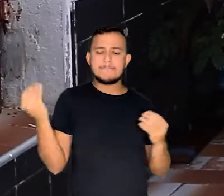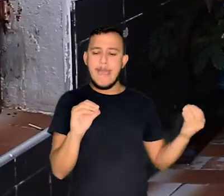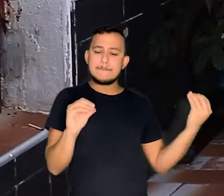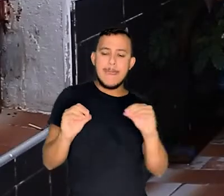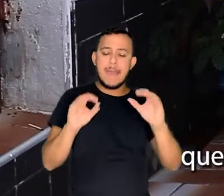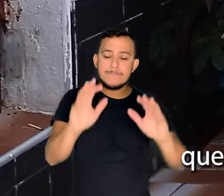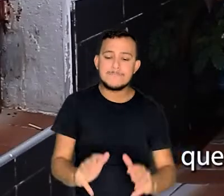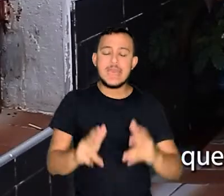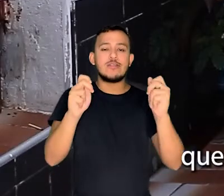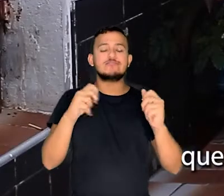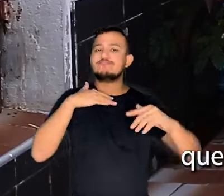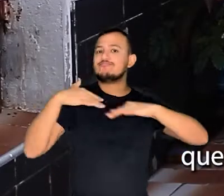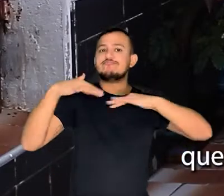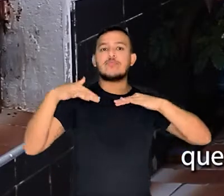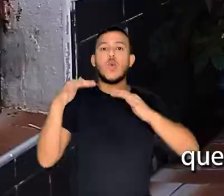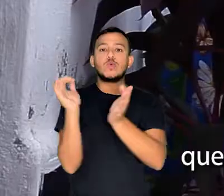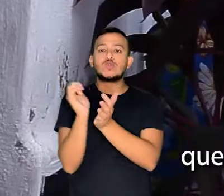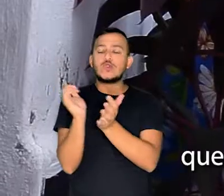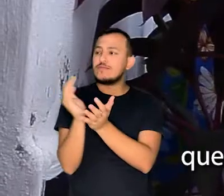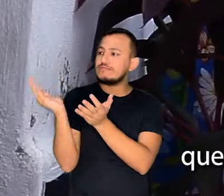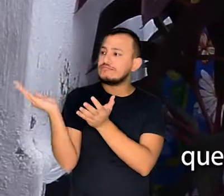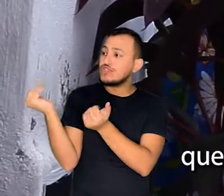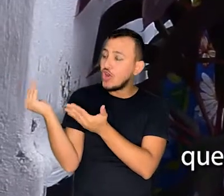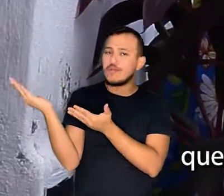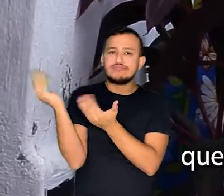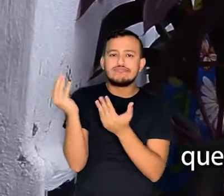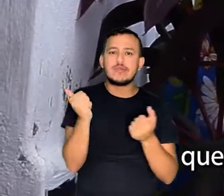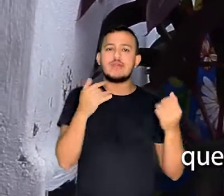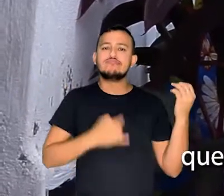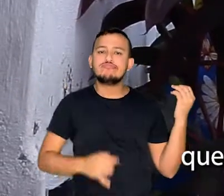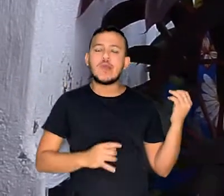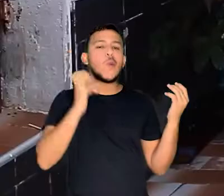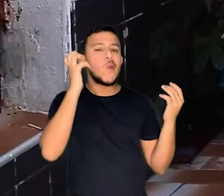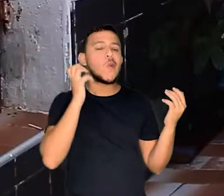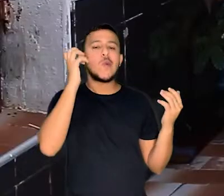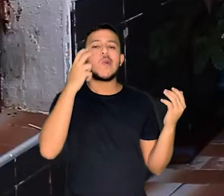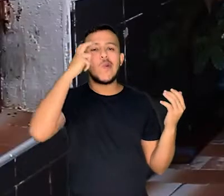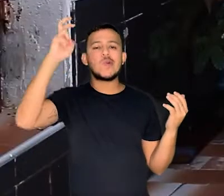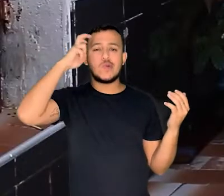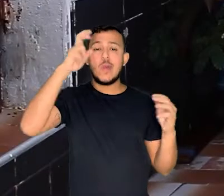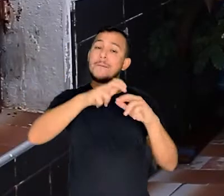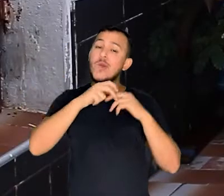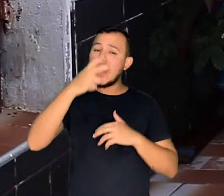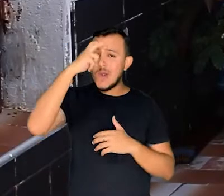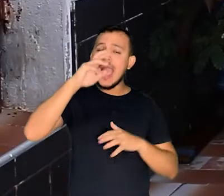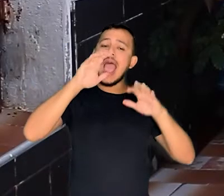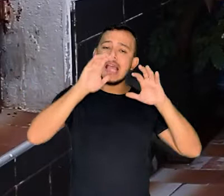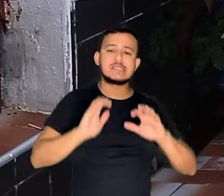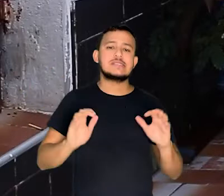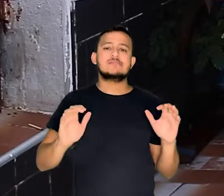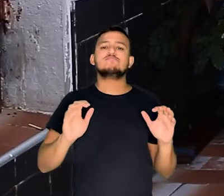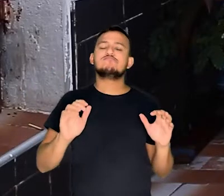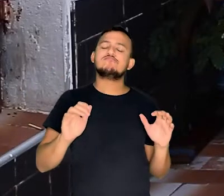enriquecer, vai possibilitar que mais jovens estejam tocando, que estejam celebrando a cultura. E é isso, a cultura